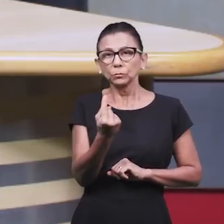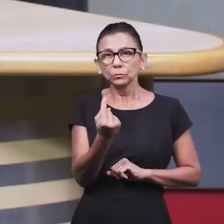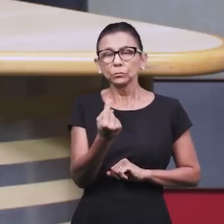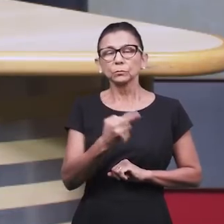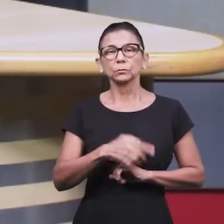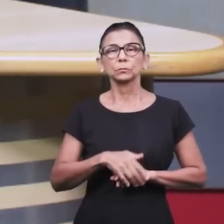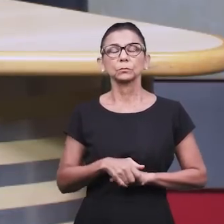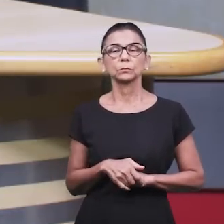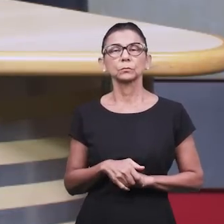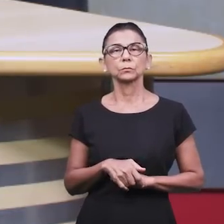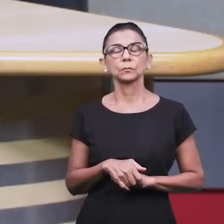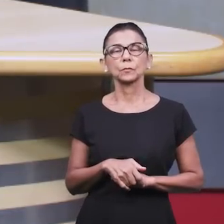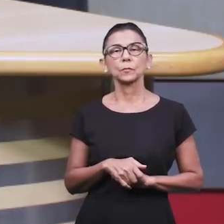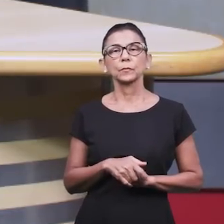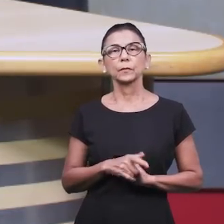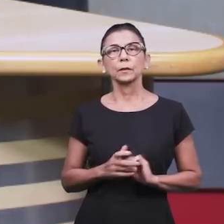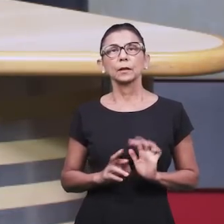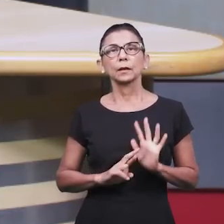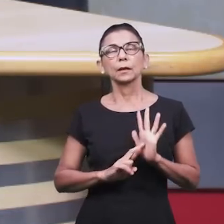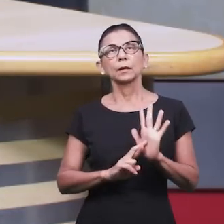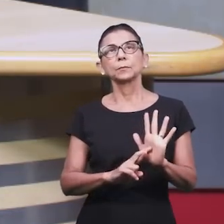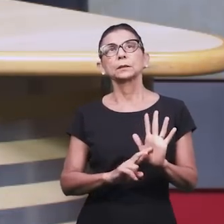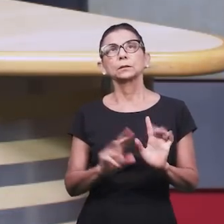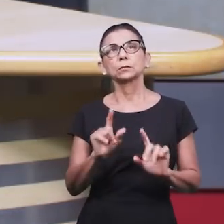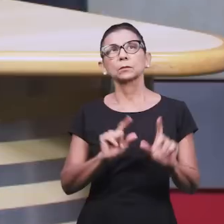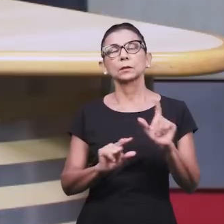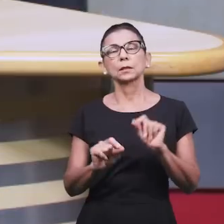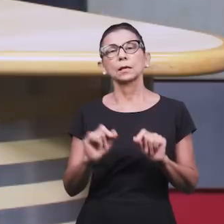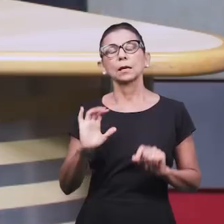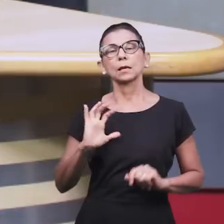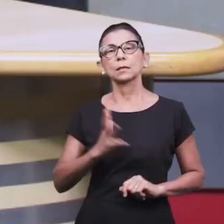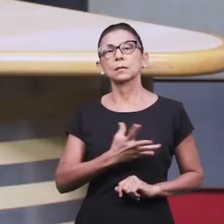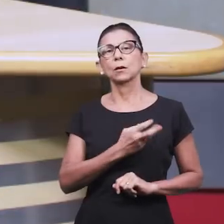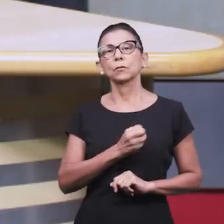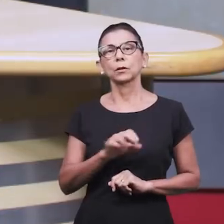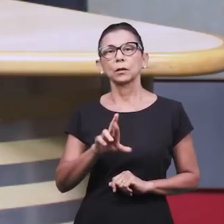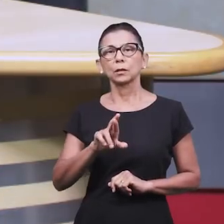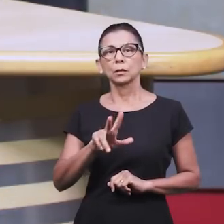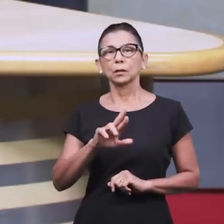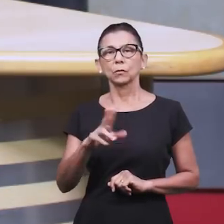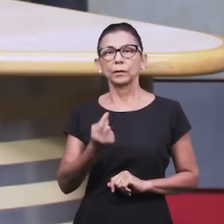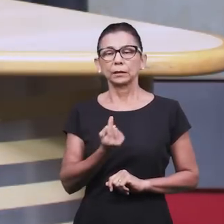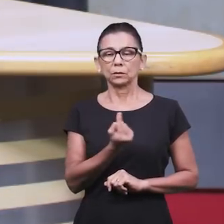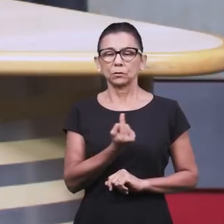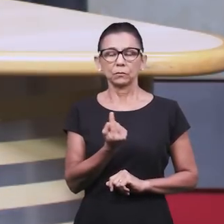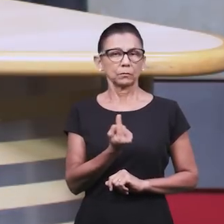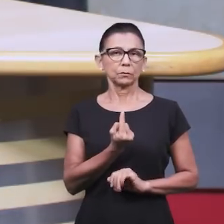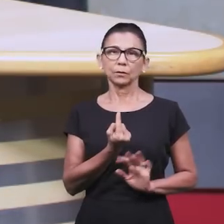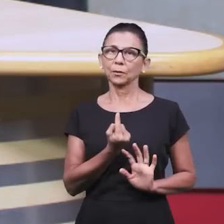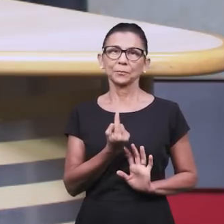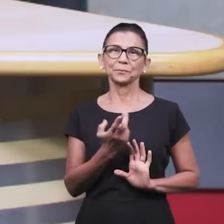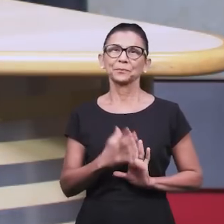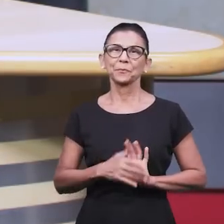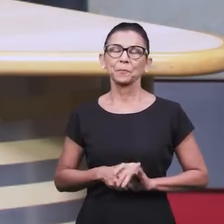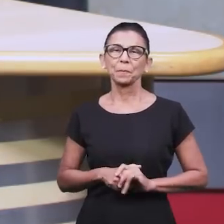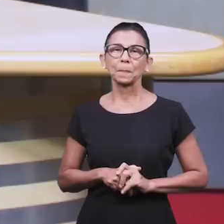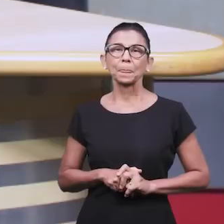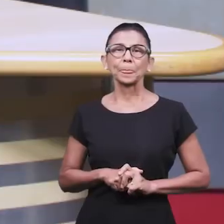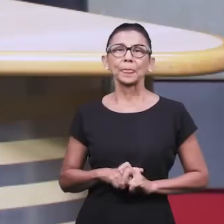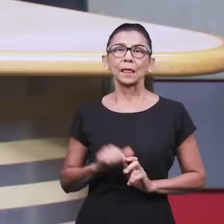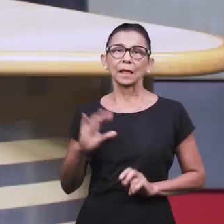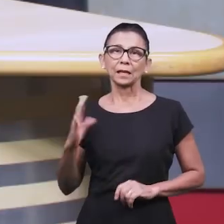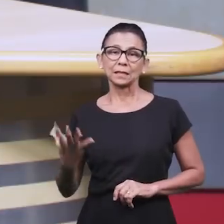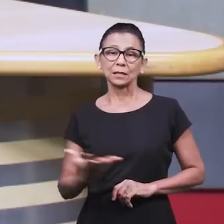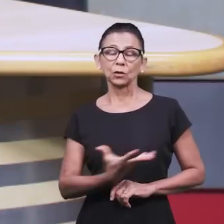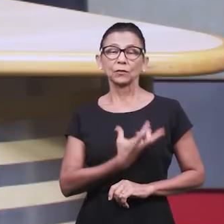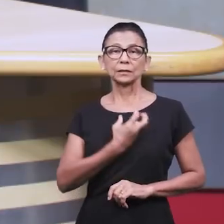está colocando a salvação, não era individual, entendeu? Ele está